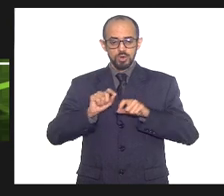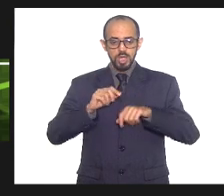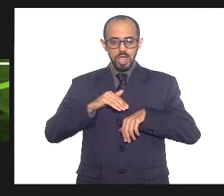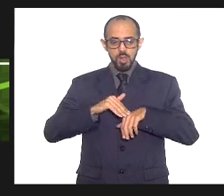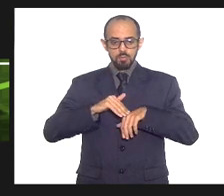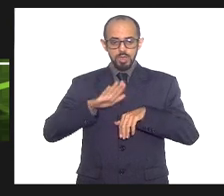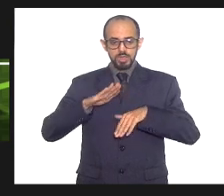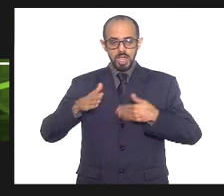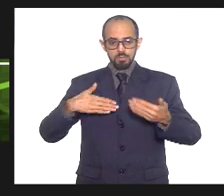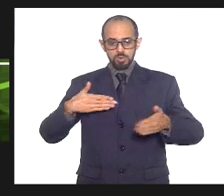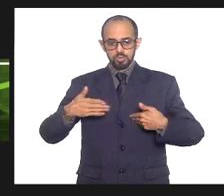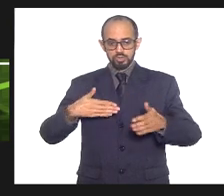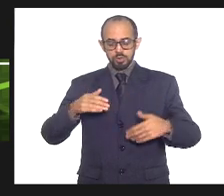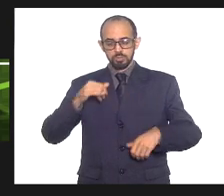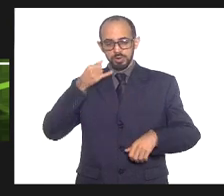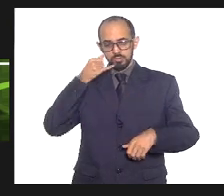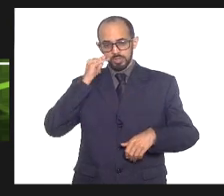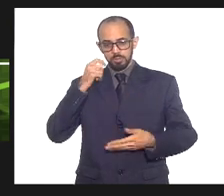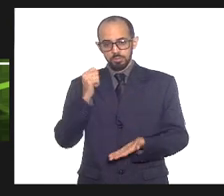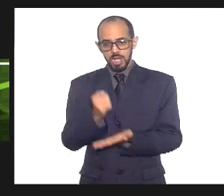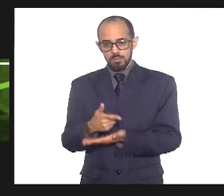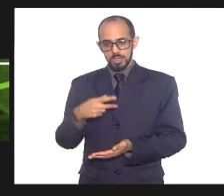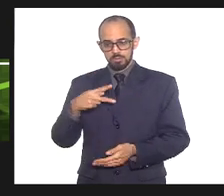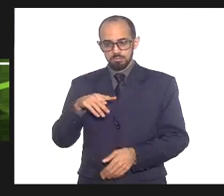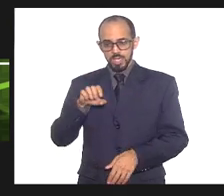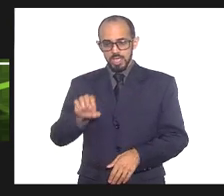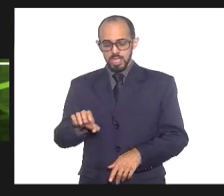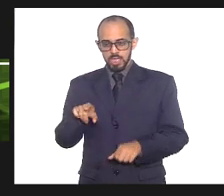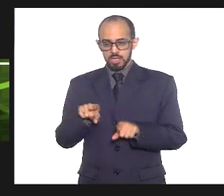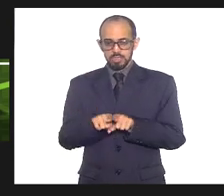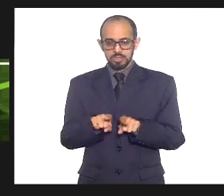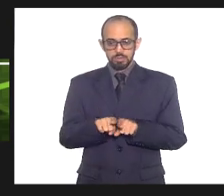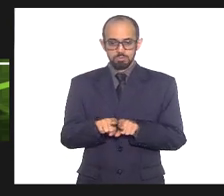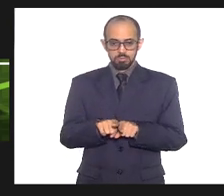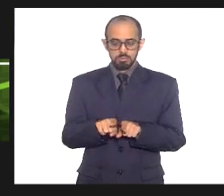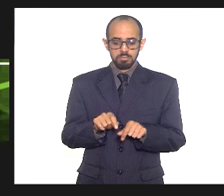para não pagar PE e aumentar